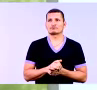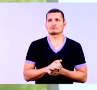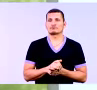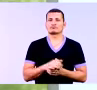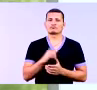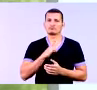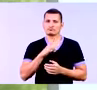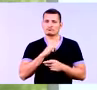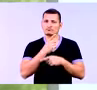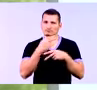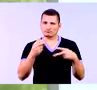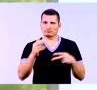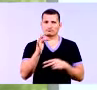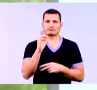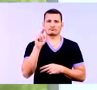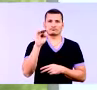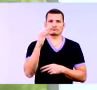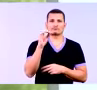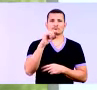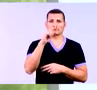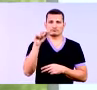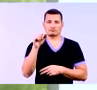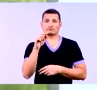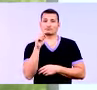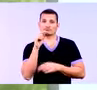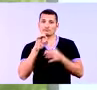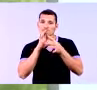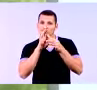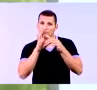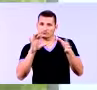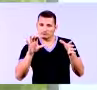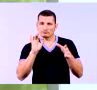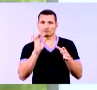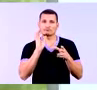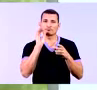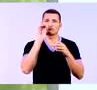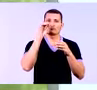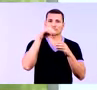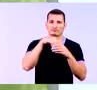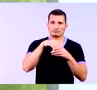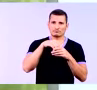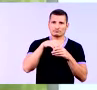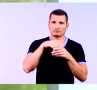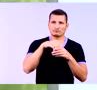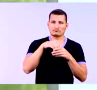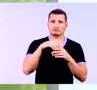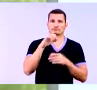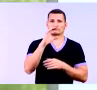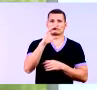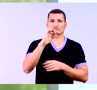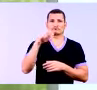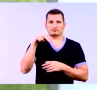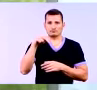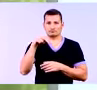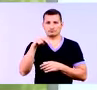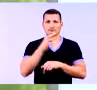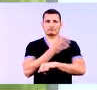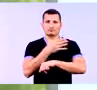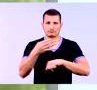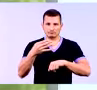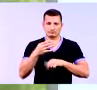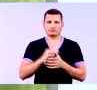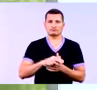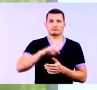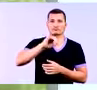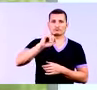coisas, funções que estão disponíveis somente dentro do CDN da Microsoft. Do jQuery a mesma